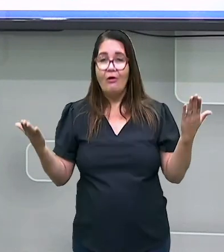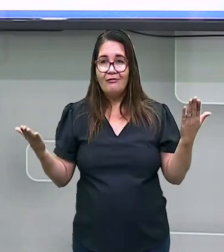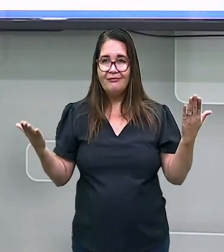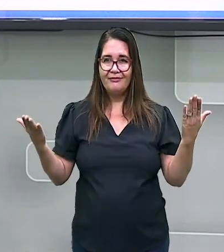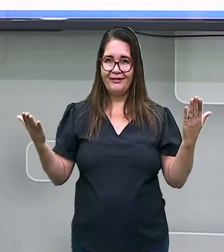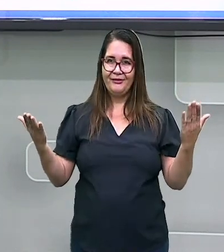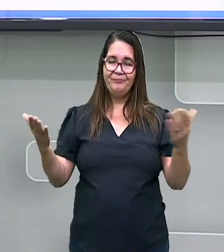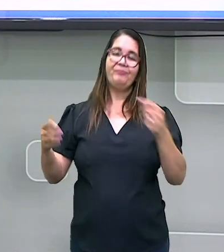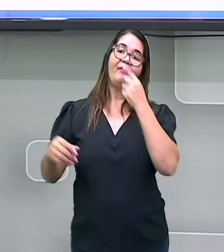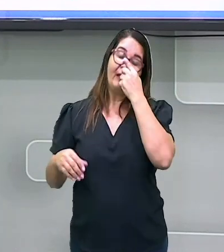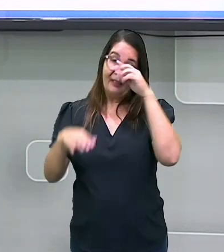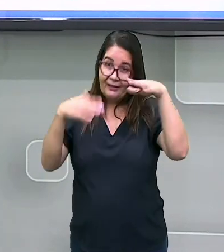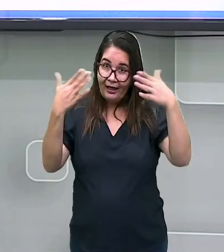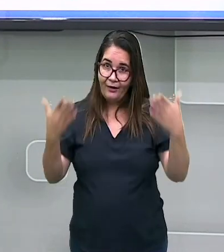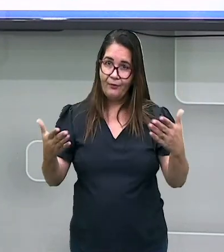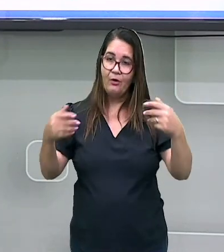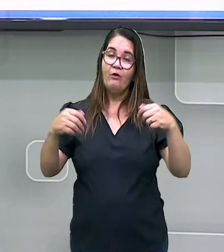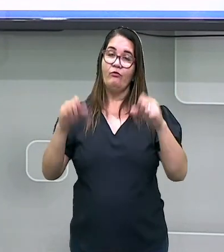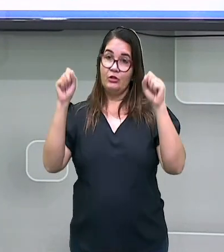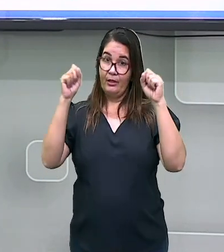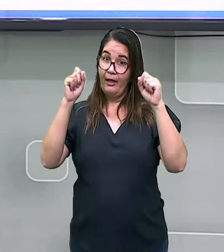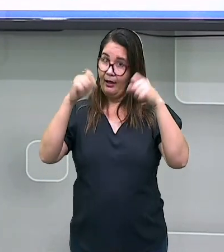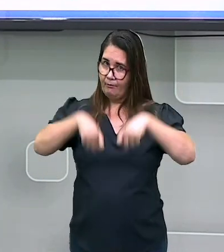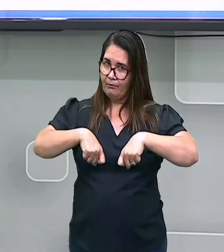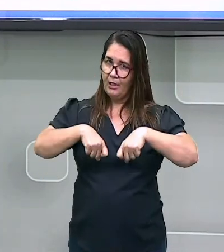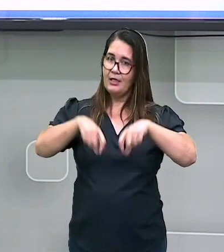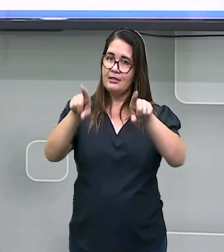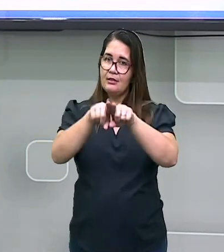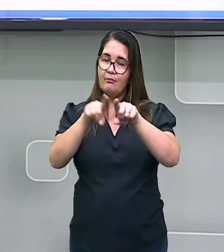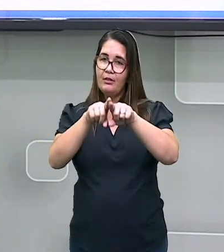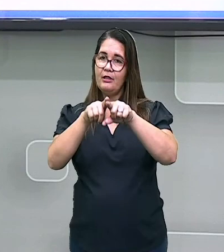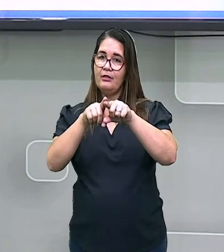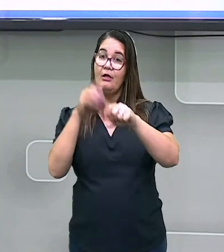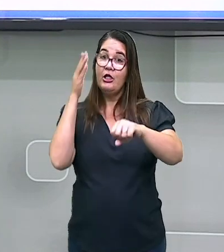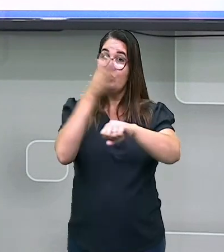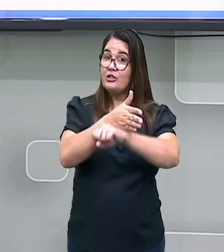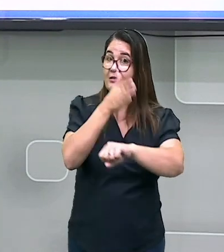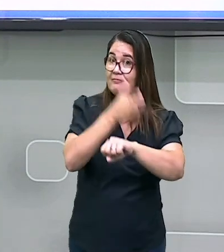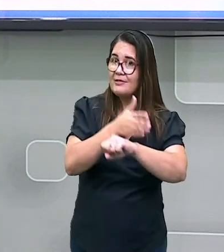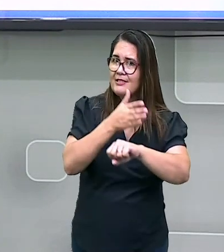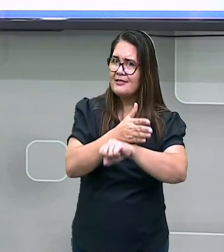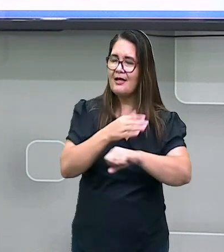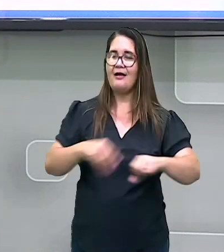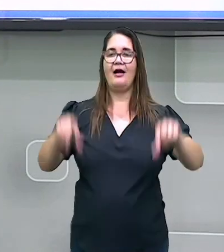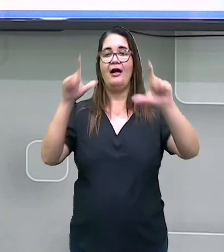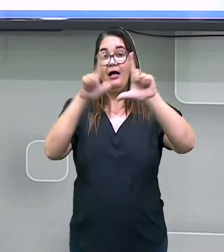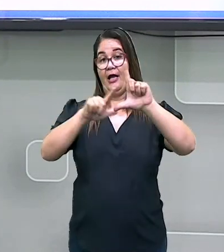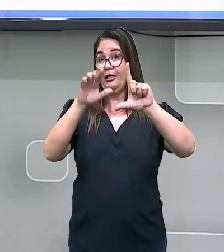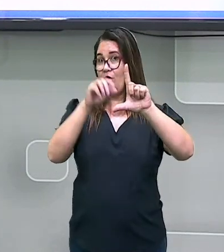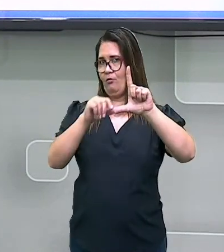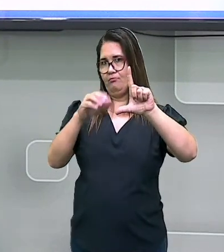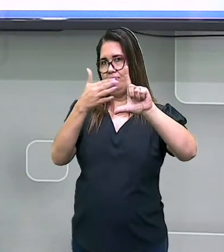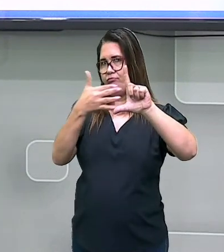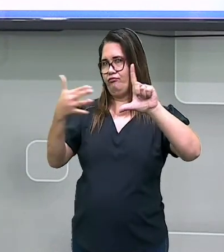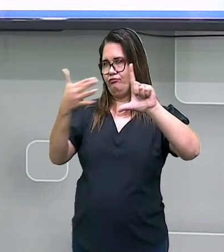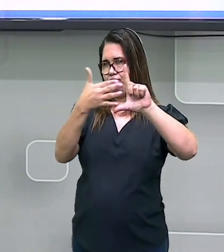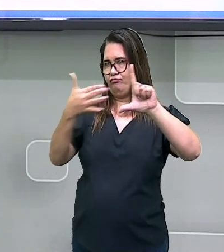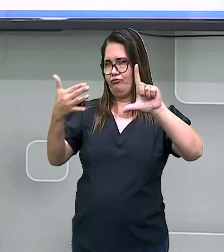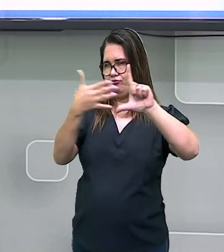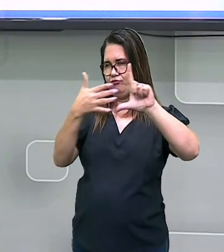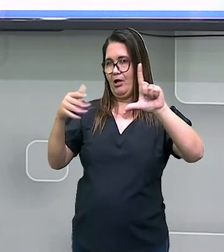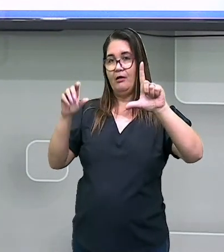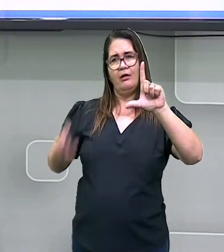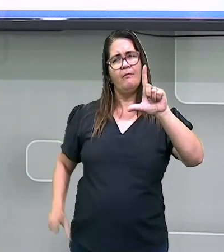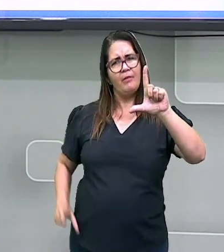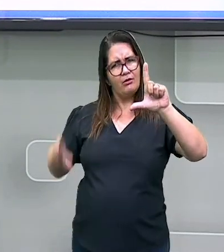o seu professor. E você pode estar acessando as nossas atividades na plataforma SMED GV. Aponte a câmera